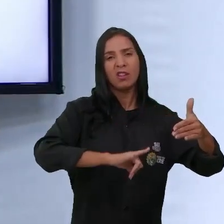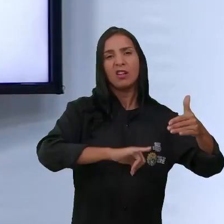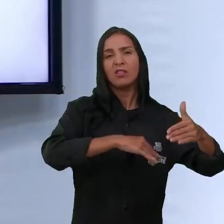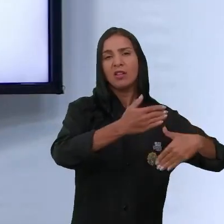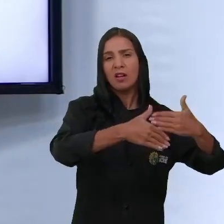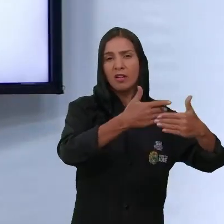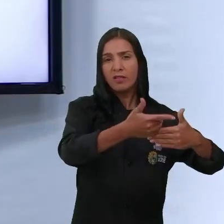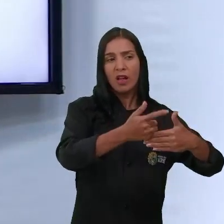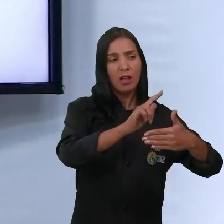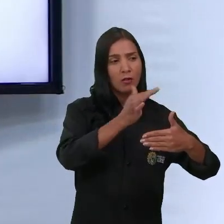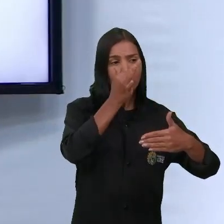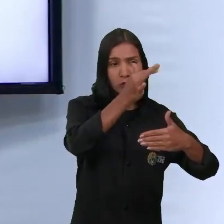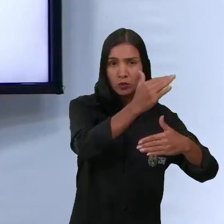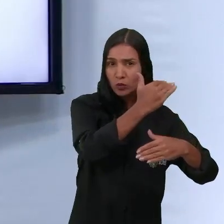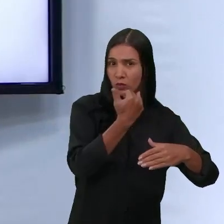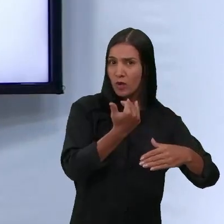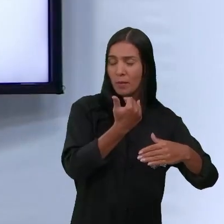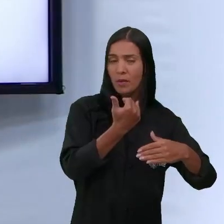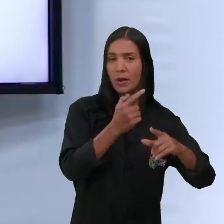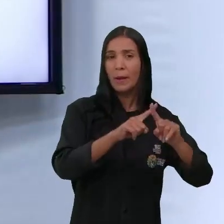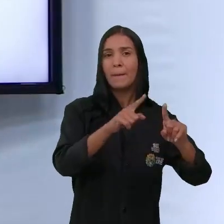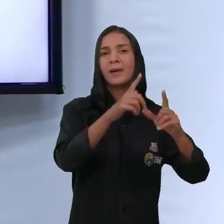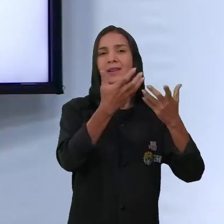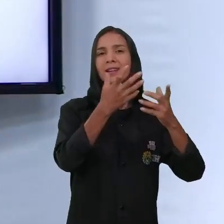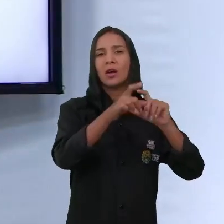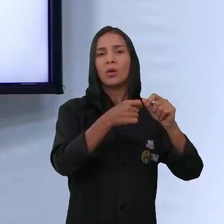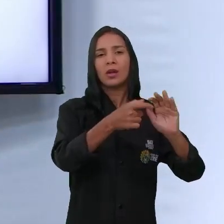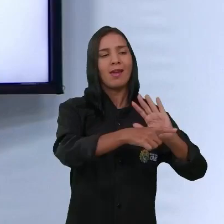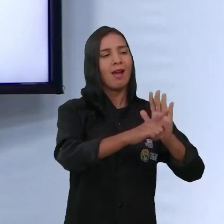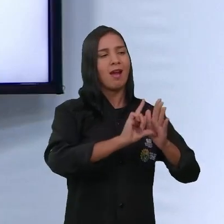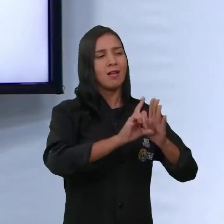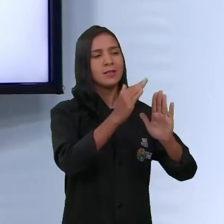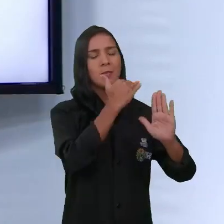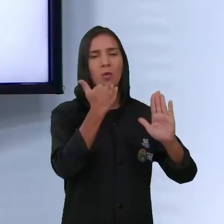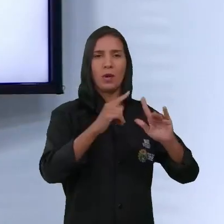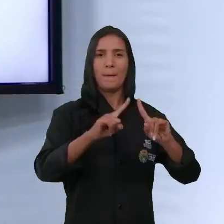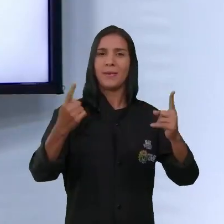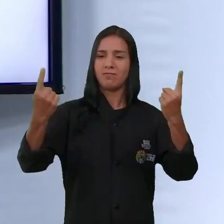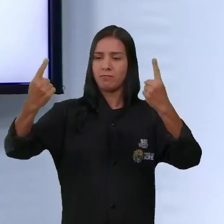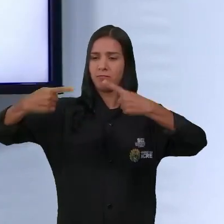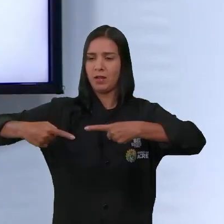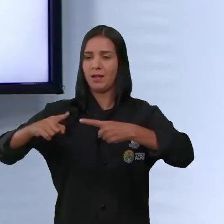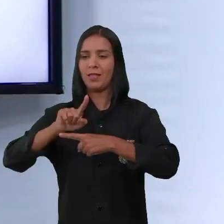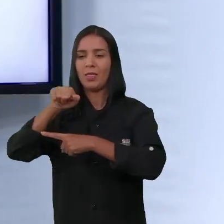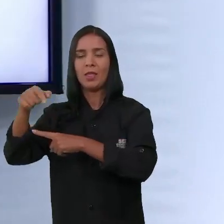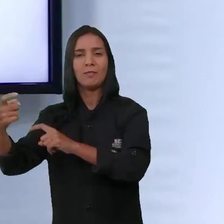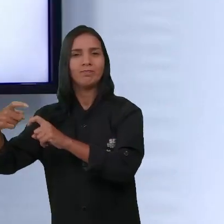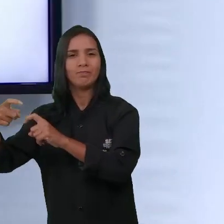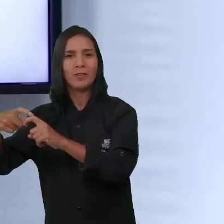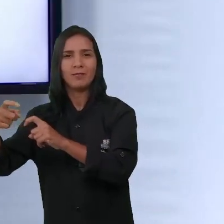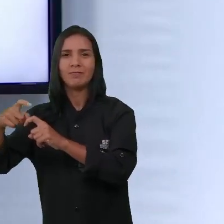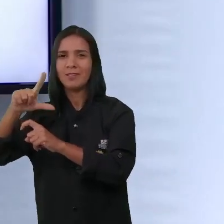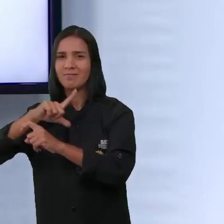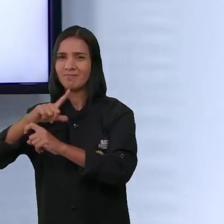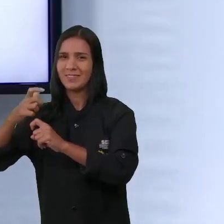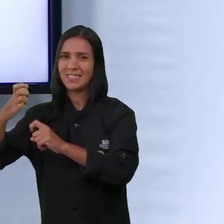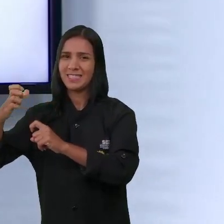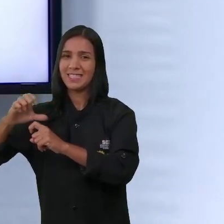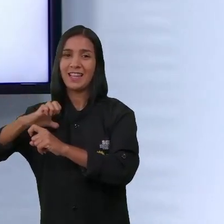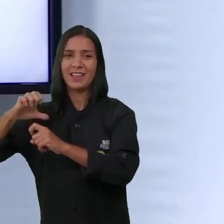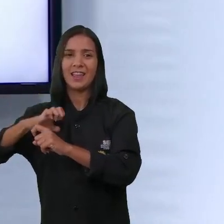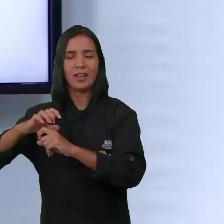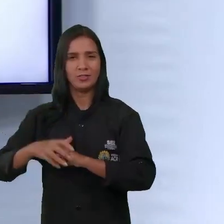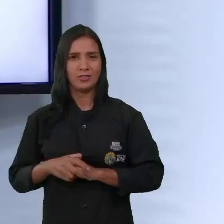apenas encurtar. Mas existe o conflito médico, a questão da ética, os princípios, a